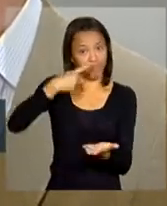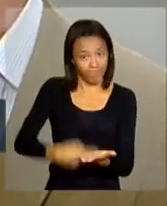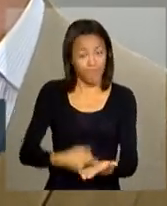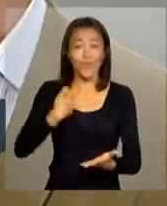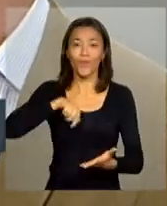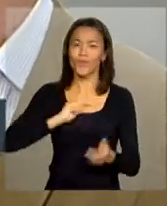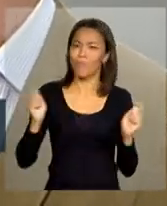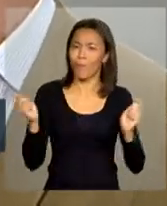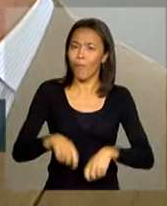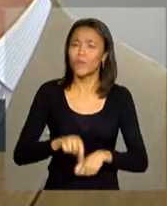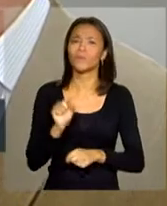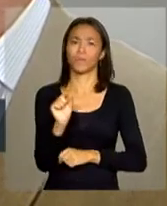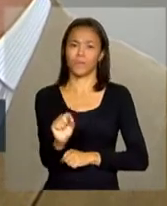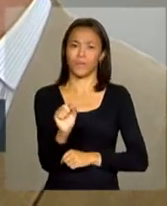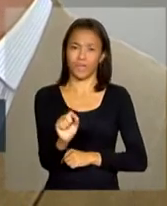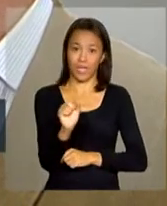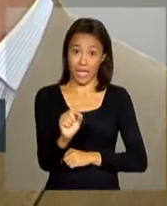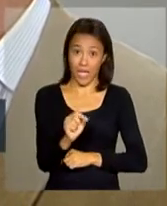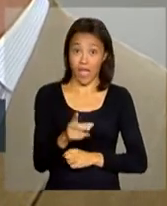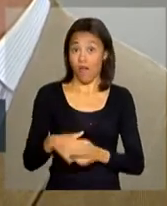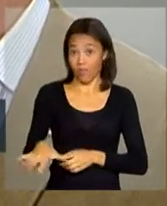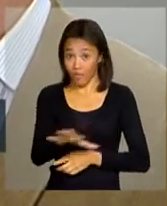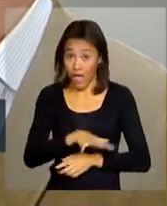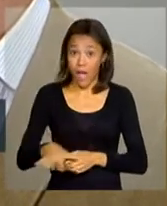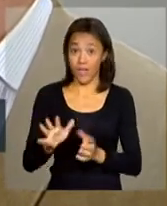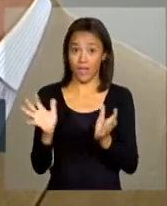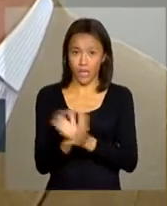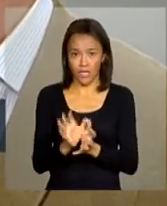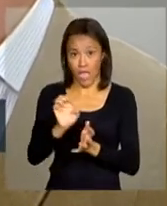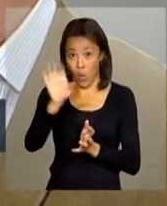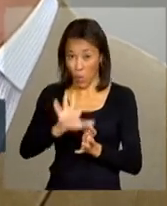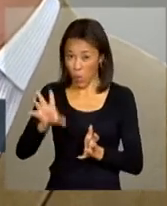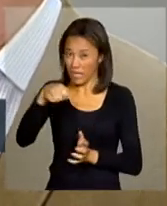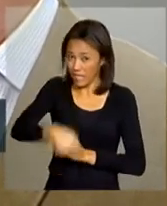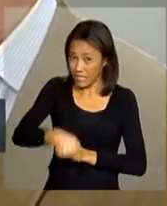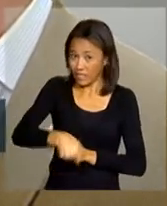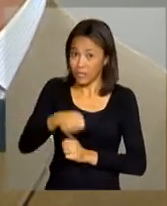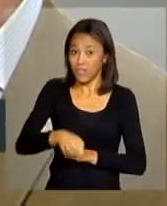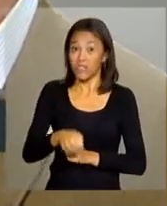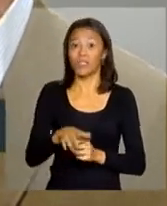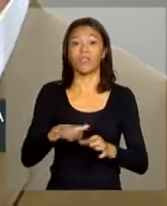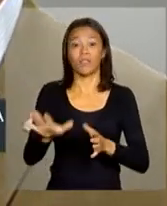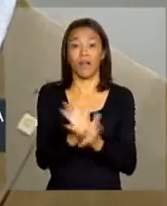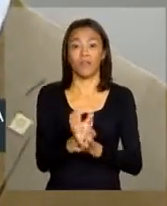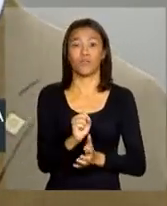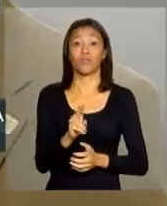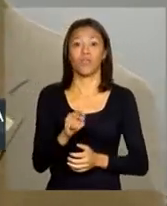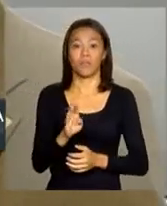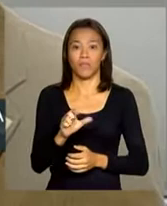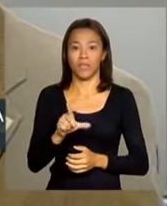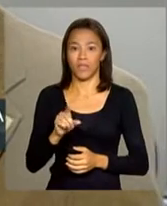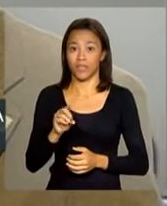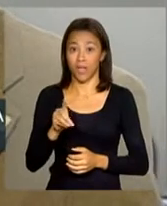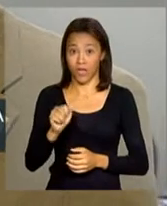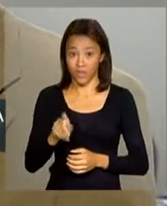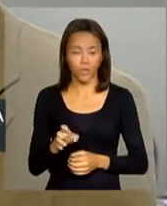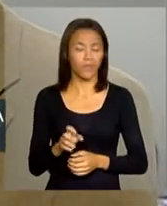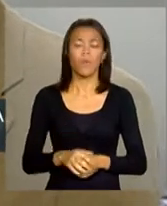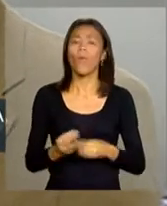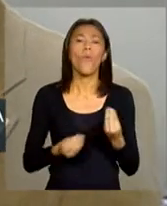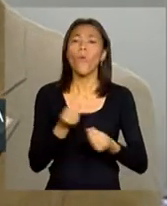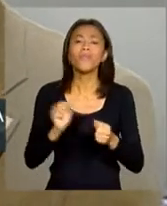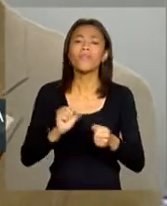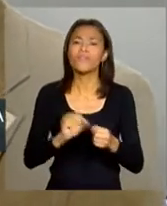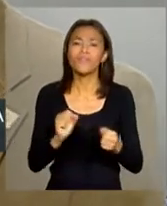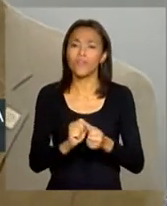gente possa manter eh o mercado principalmente mercado europeu que é muito exigente em relação à sustentabilidade e na prática como é que tem funcionado esse